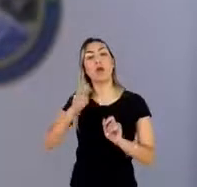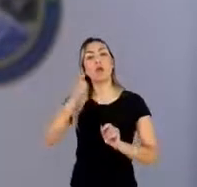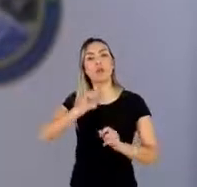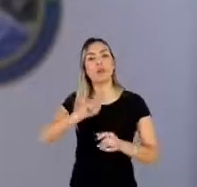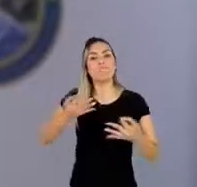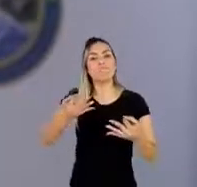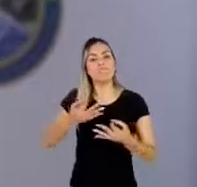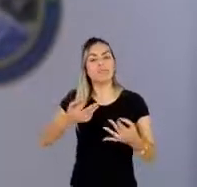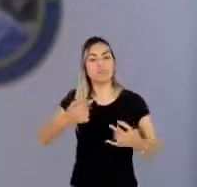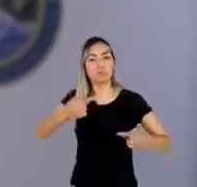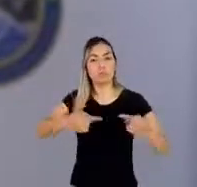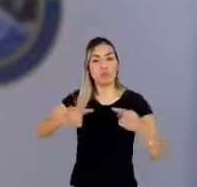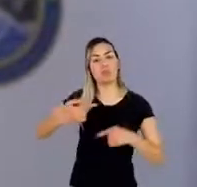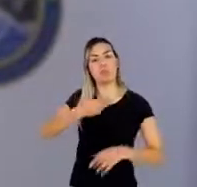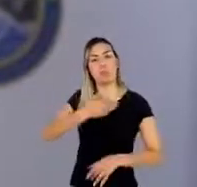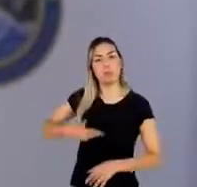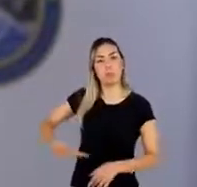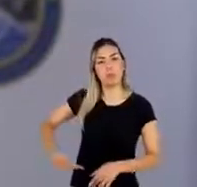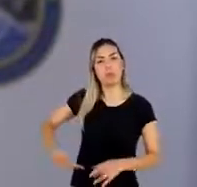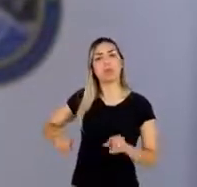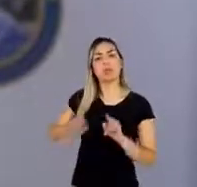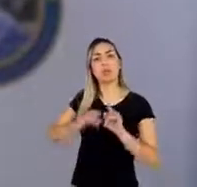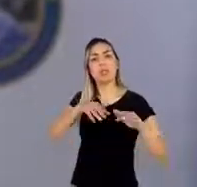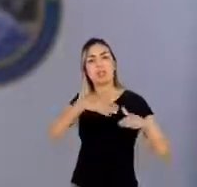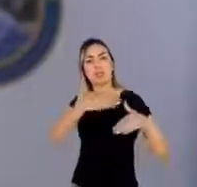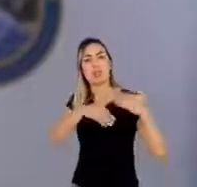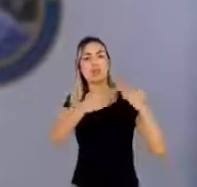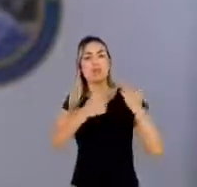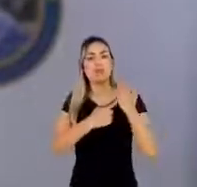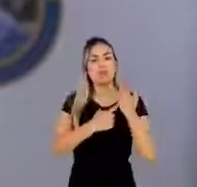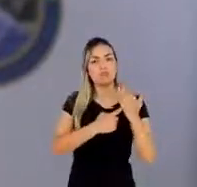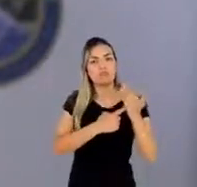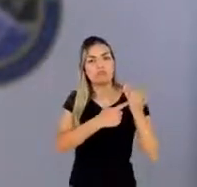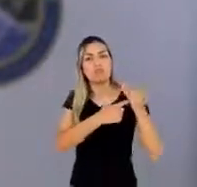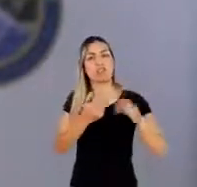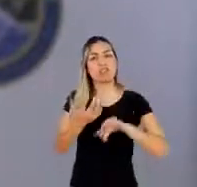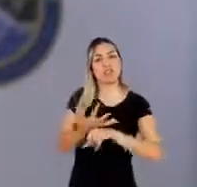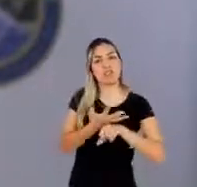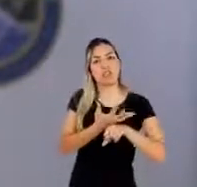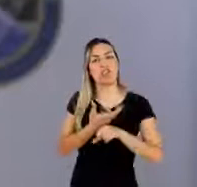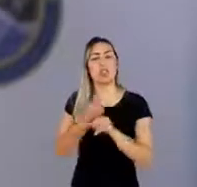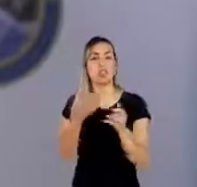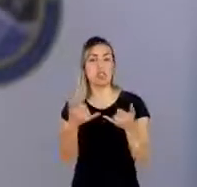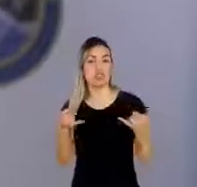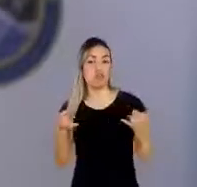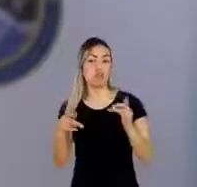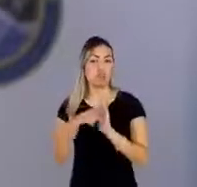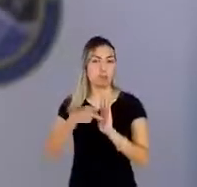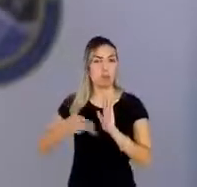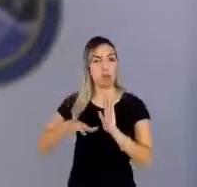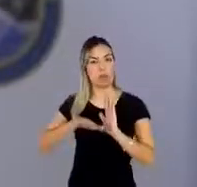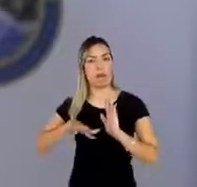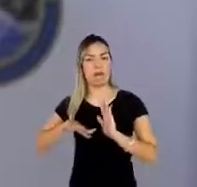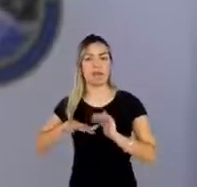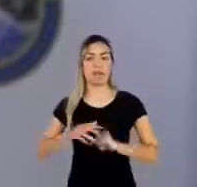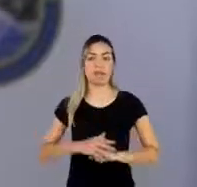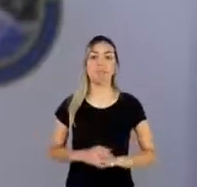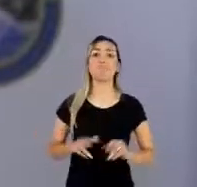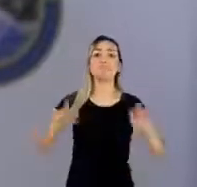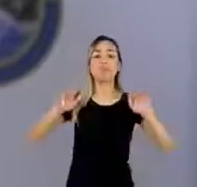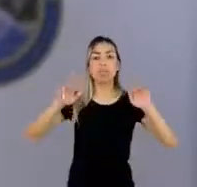desenvolvimento tecnológico e eficiência energética nesse setor o tema da moderniza o